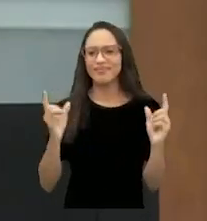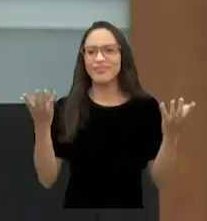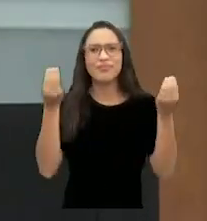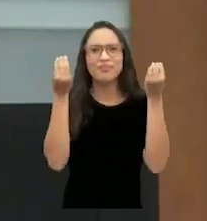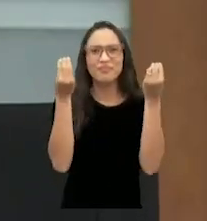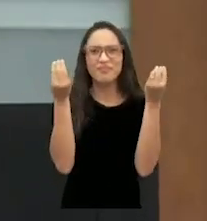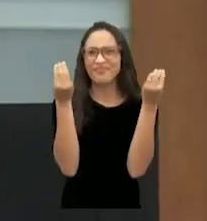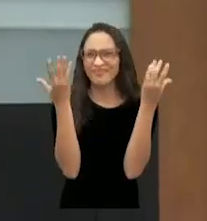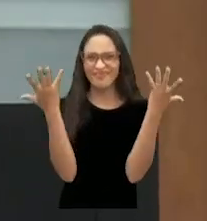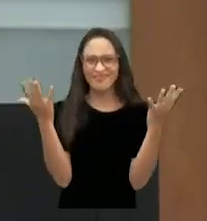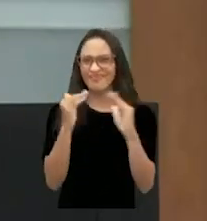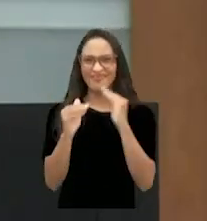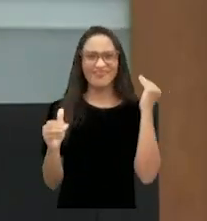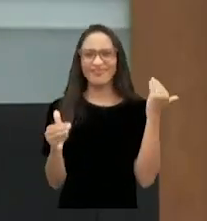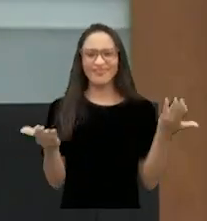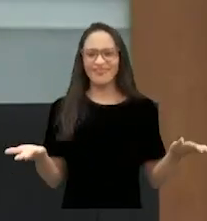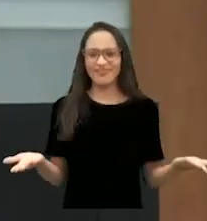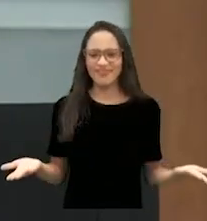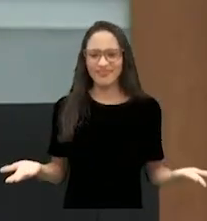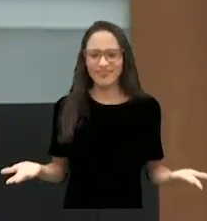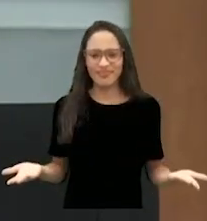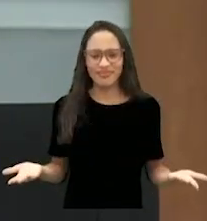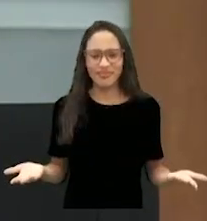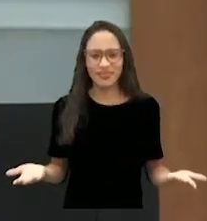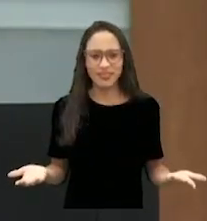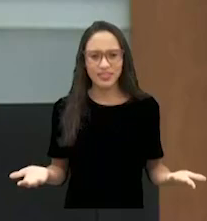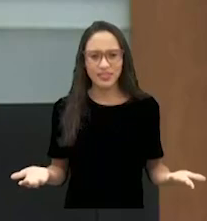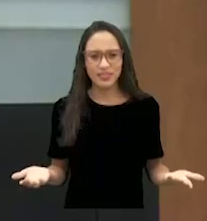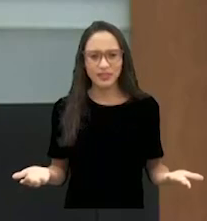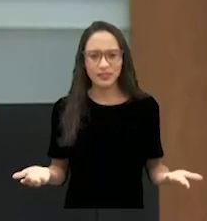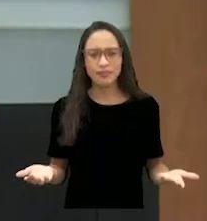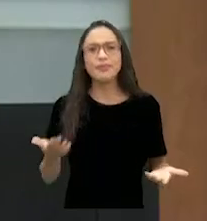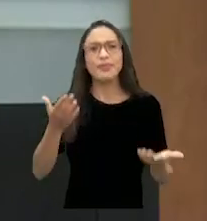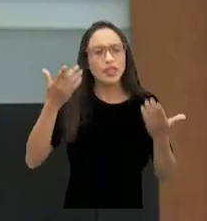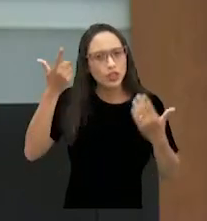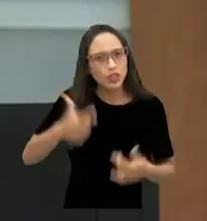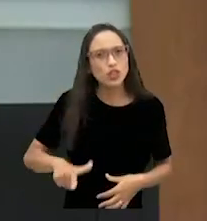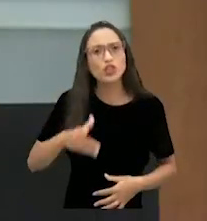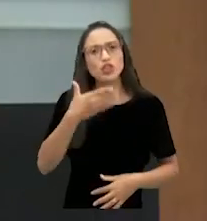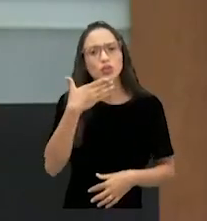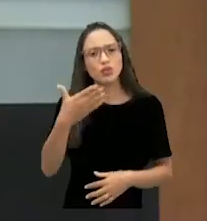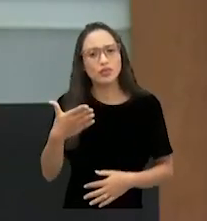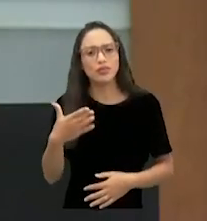sentido. E aproveito para fazer esse apelo,